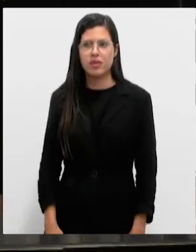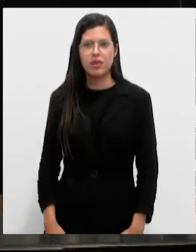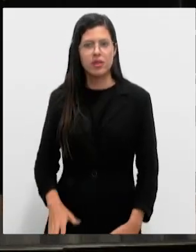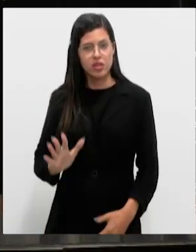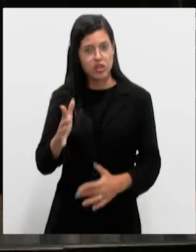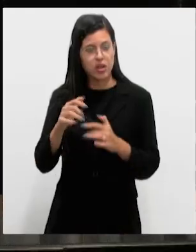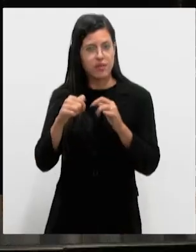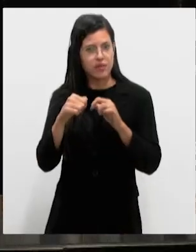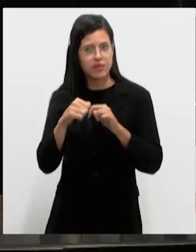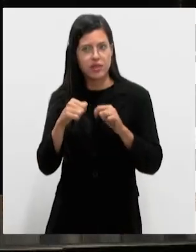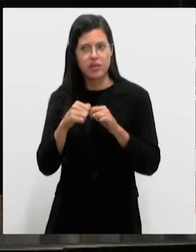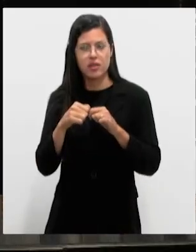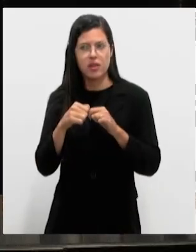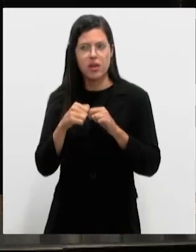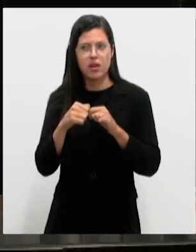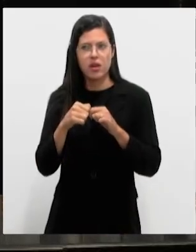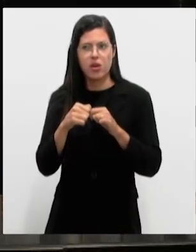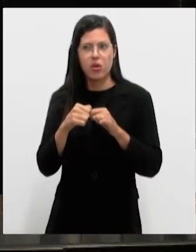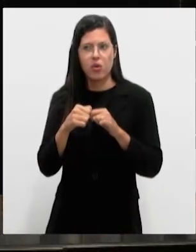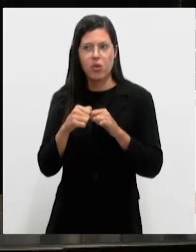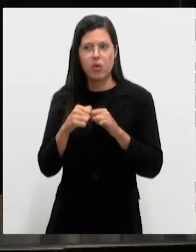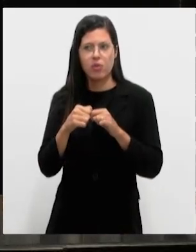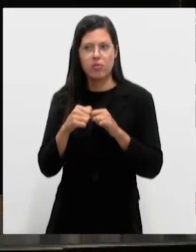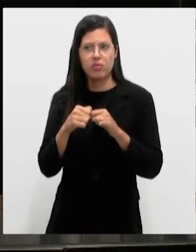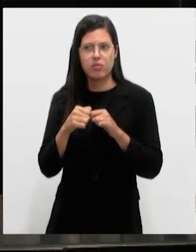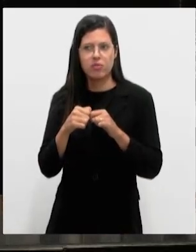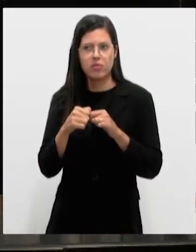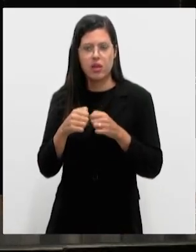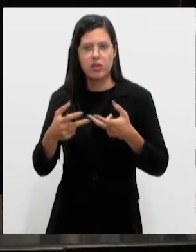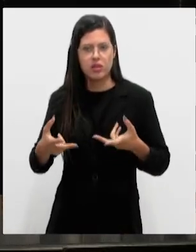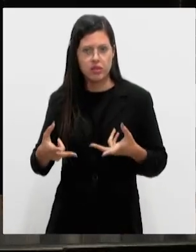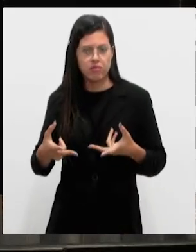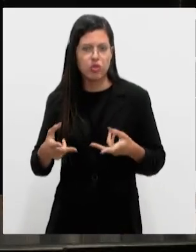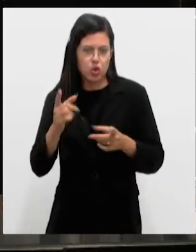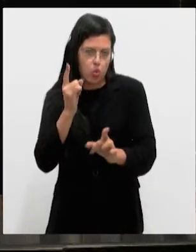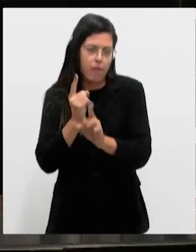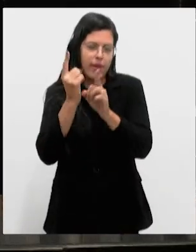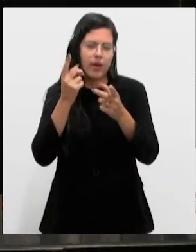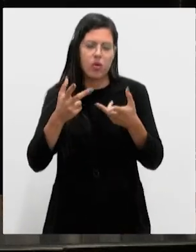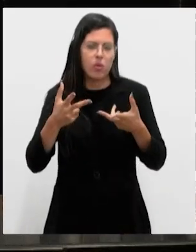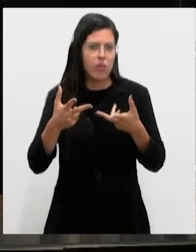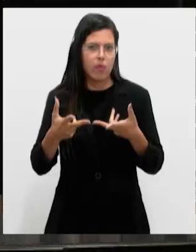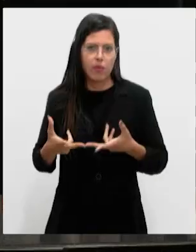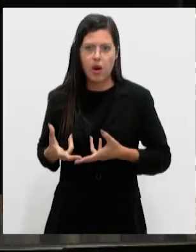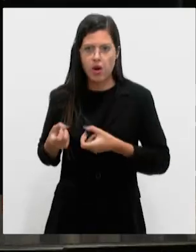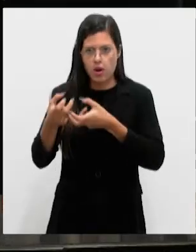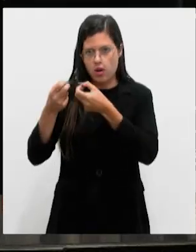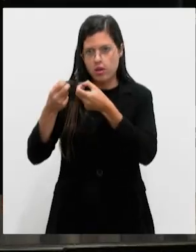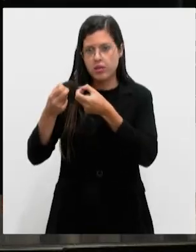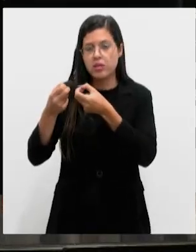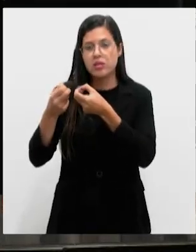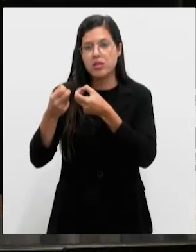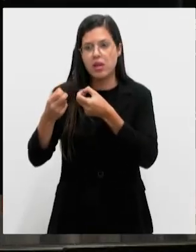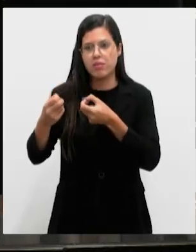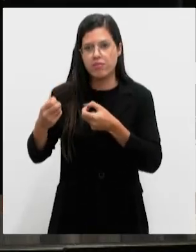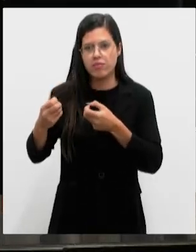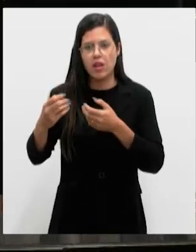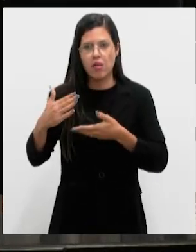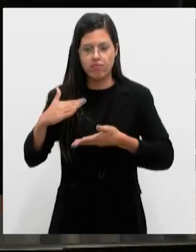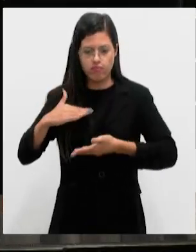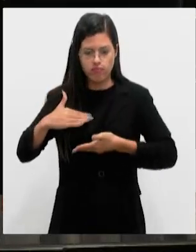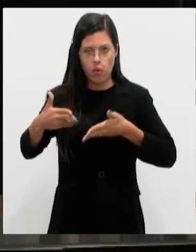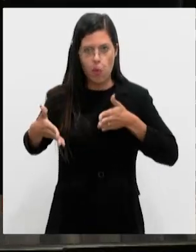através de imagem, através do exame de mamografia, e que hoje estão aguardando, até hoje,